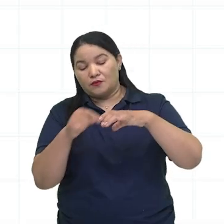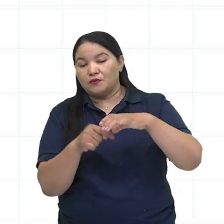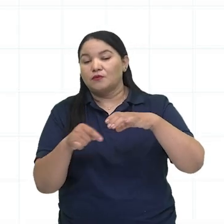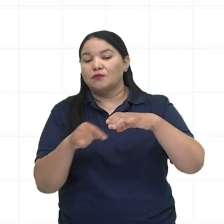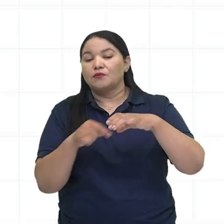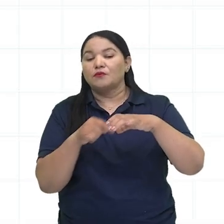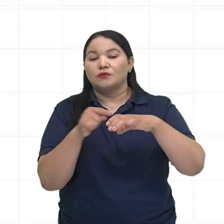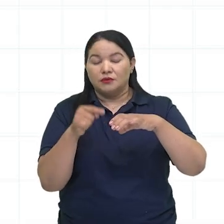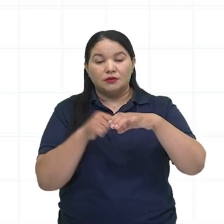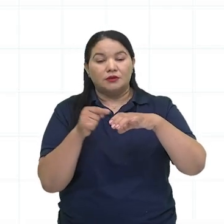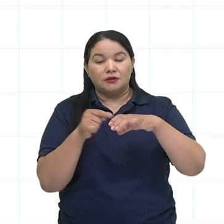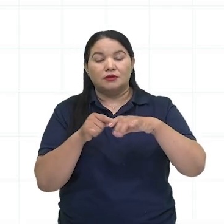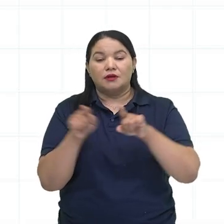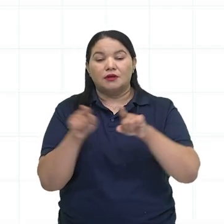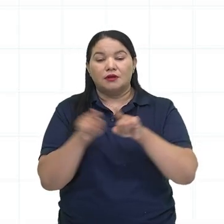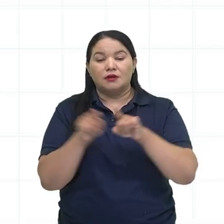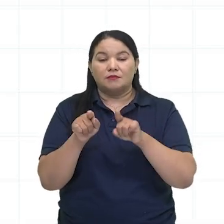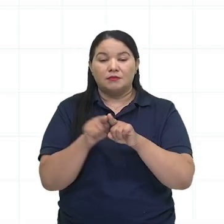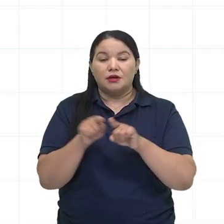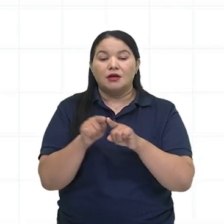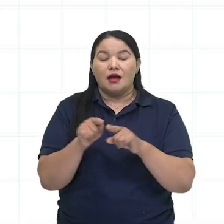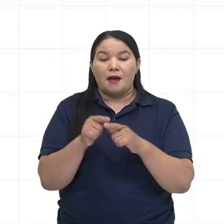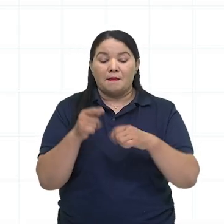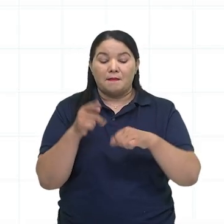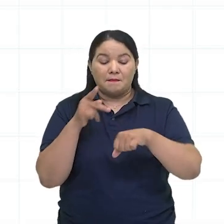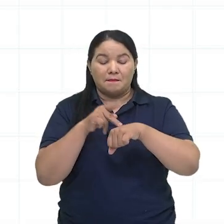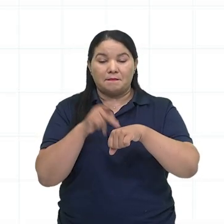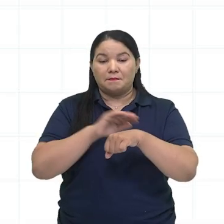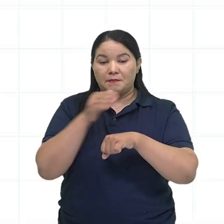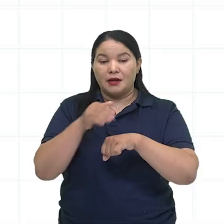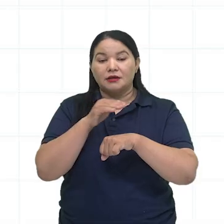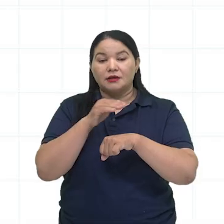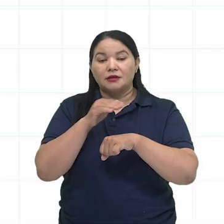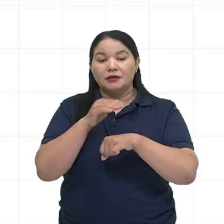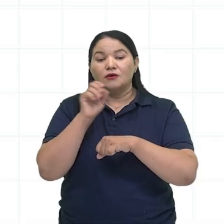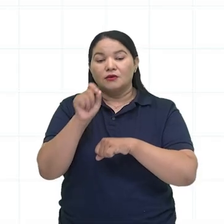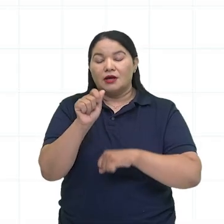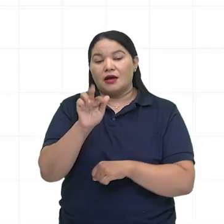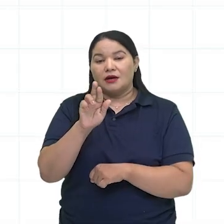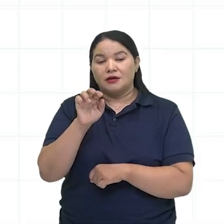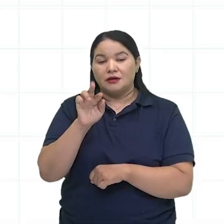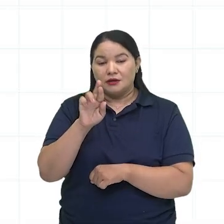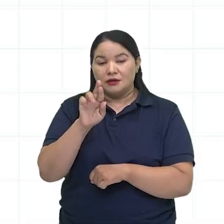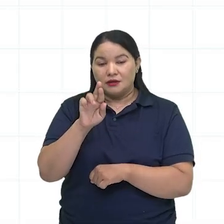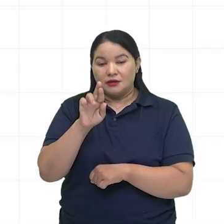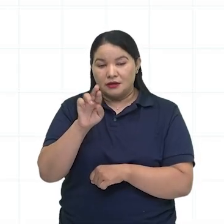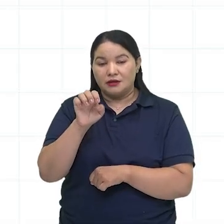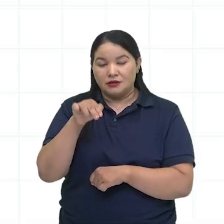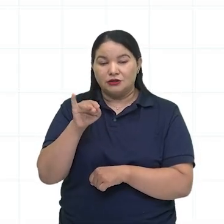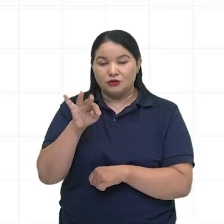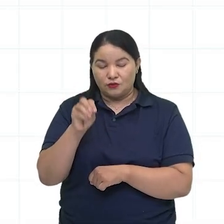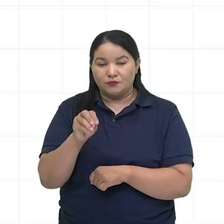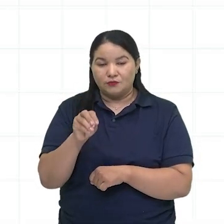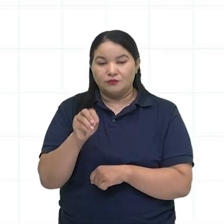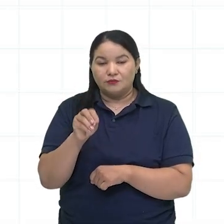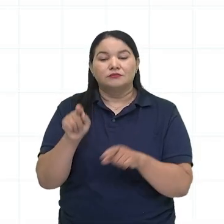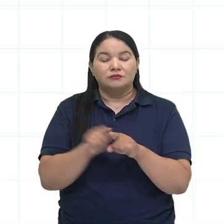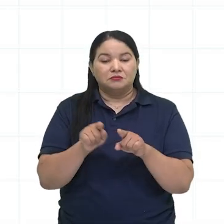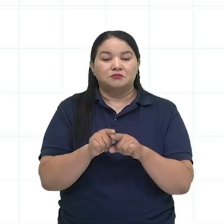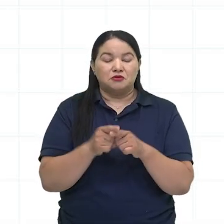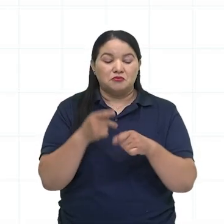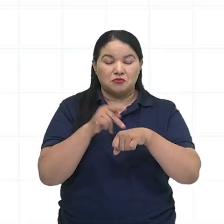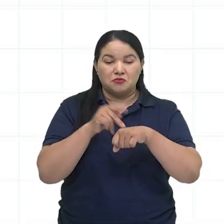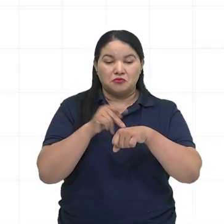feita de arenito, certo? Então, nós temos essas rochas metamórficas, essas